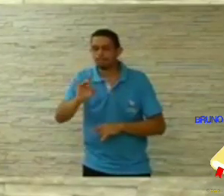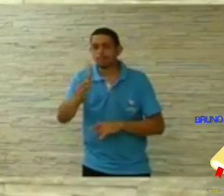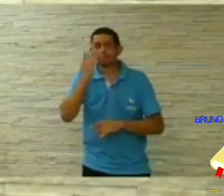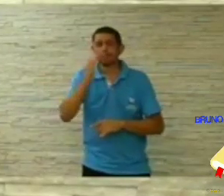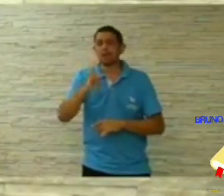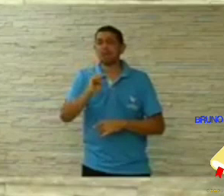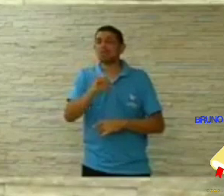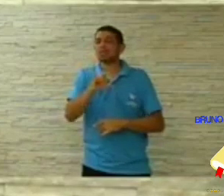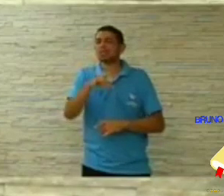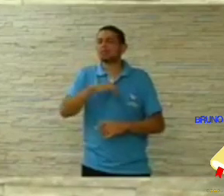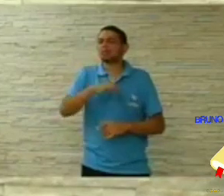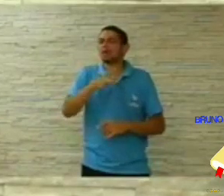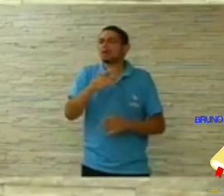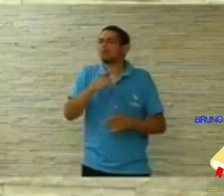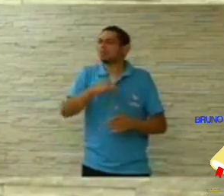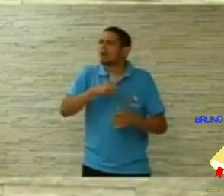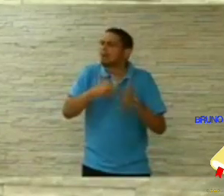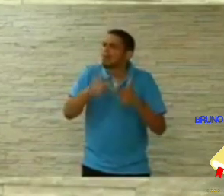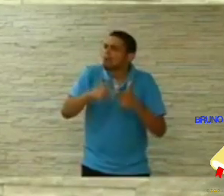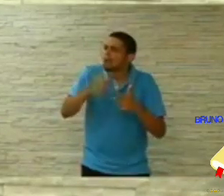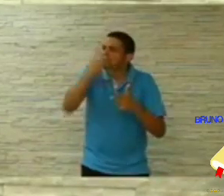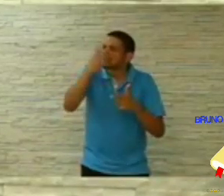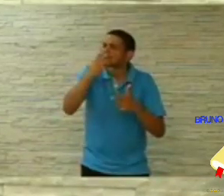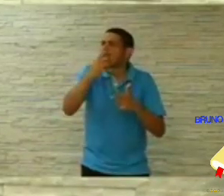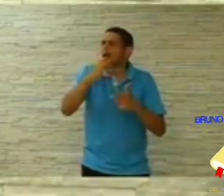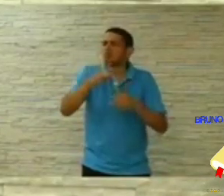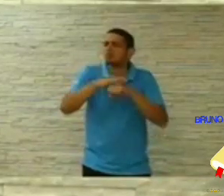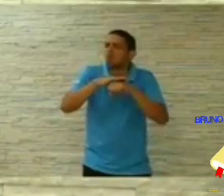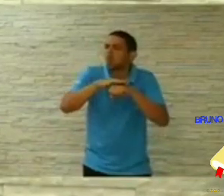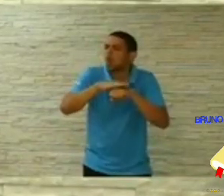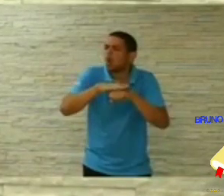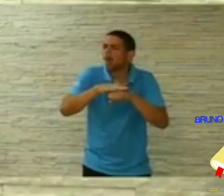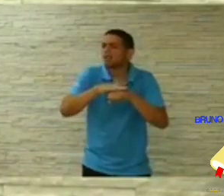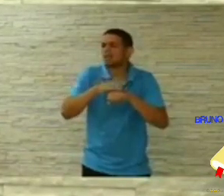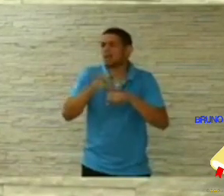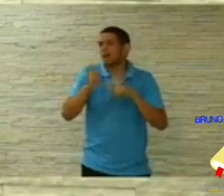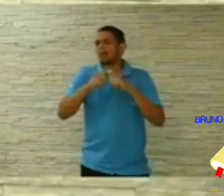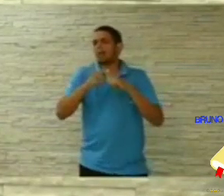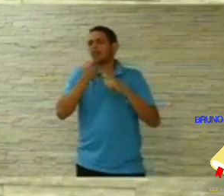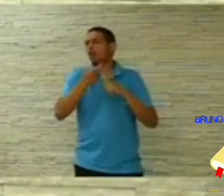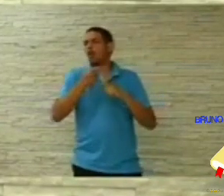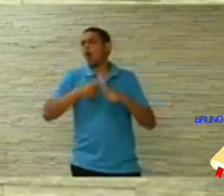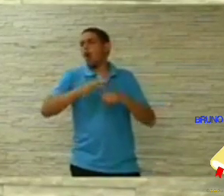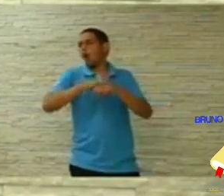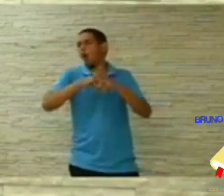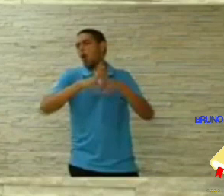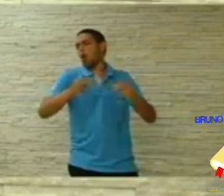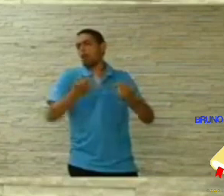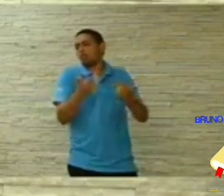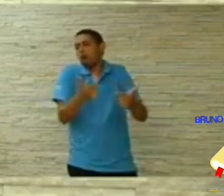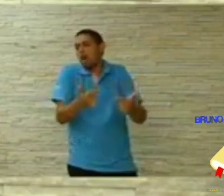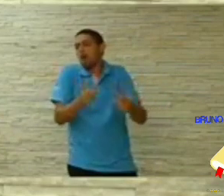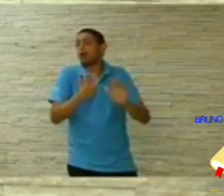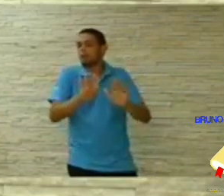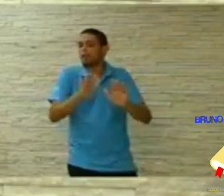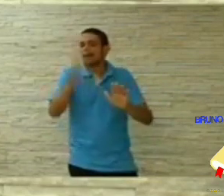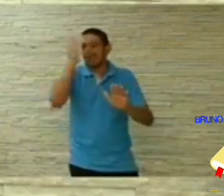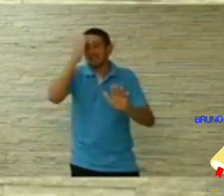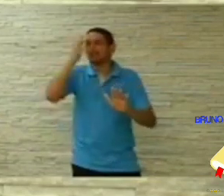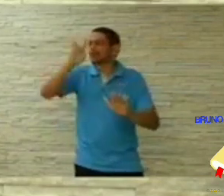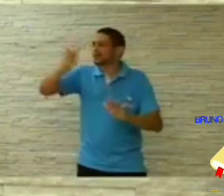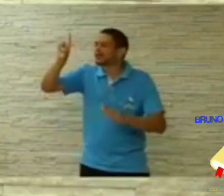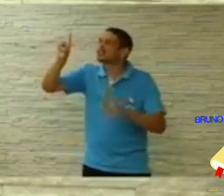uma grave doença, talvez humanamente falando incurável, mas nós sabemos que o Senhor tem poder para curar